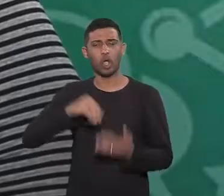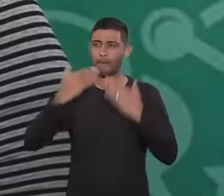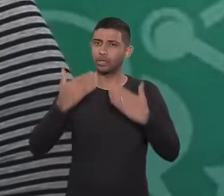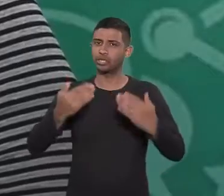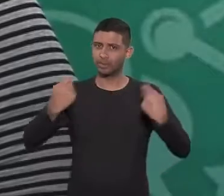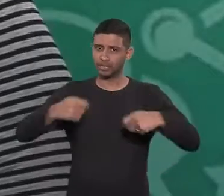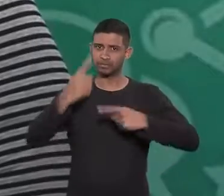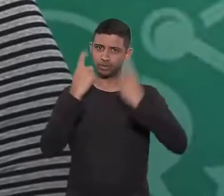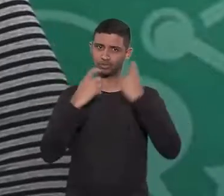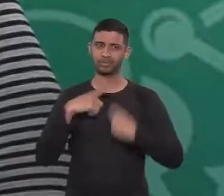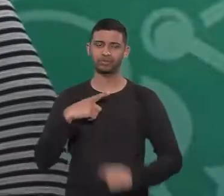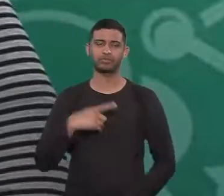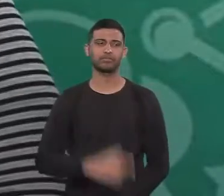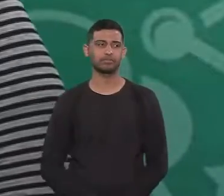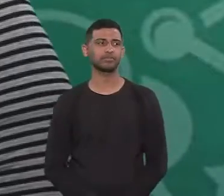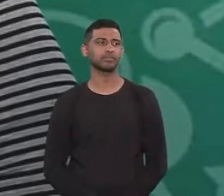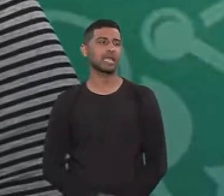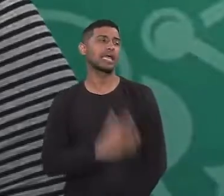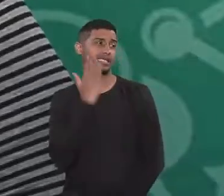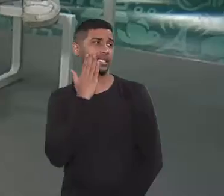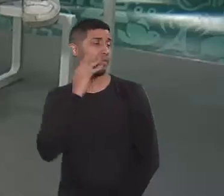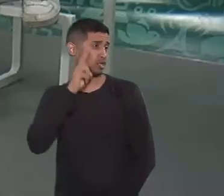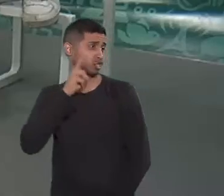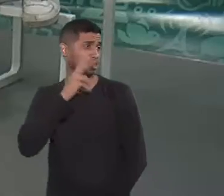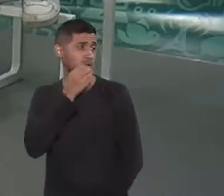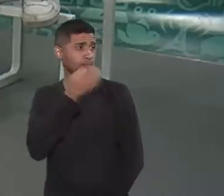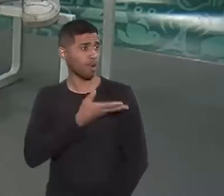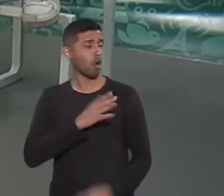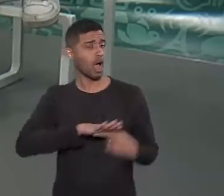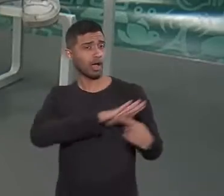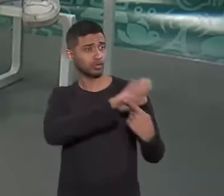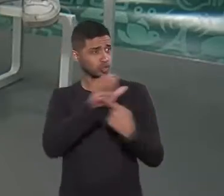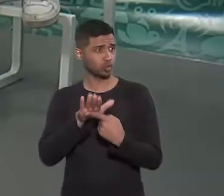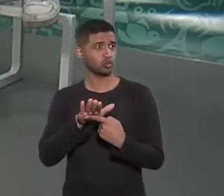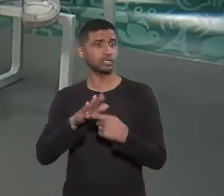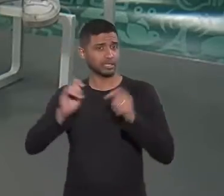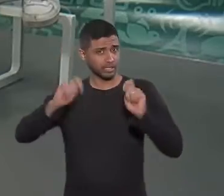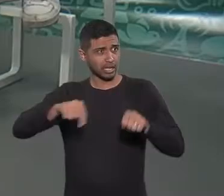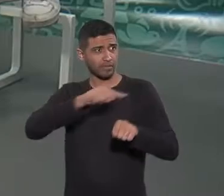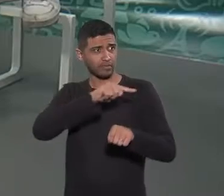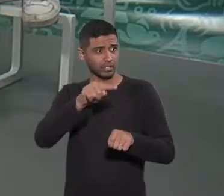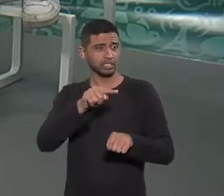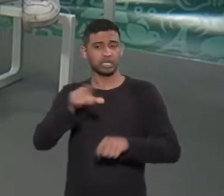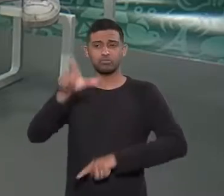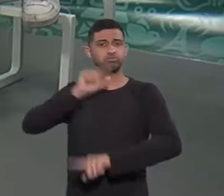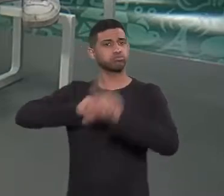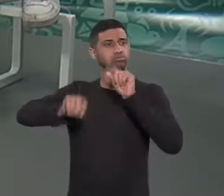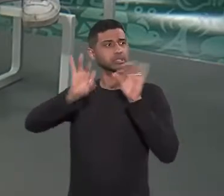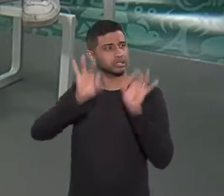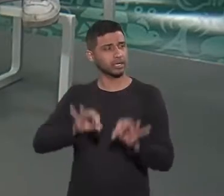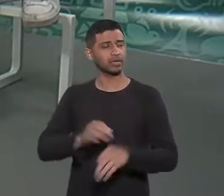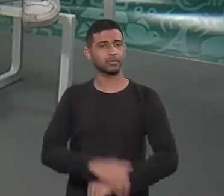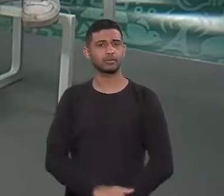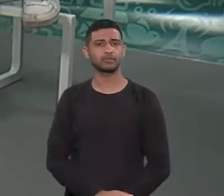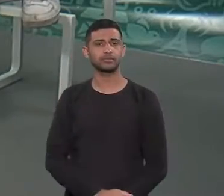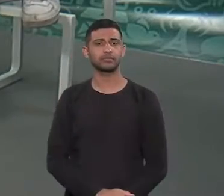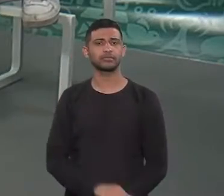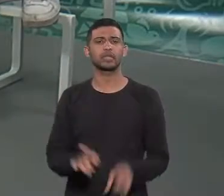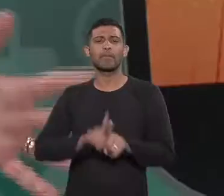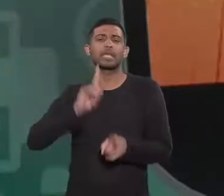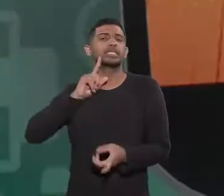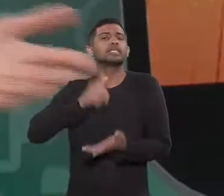Isso definitivamente é uma preocupação nossa. Você conhecer a sua própria história também te dá os mecanismos para fazer suas próprias escolhas